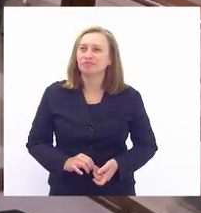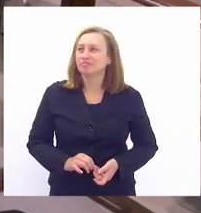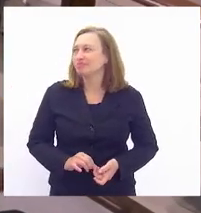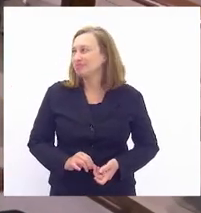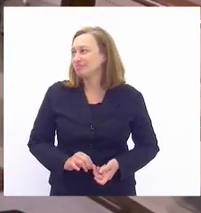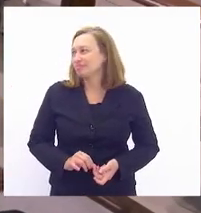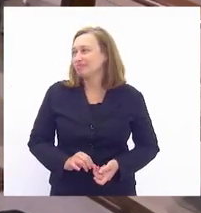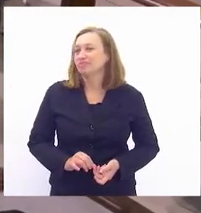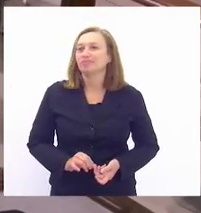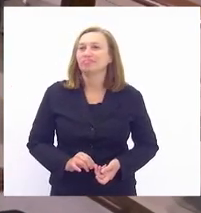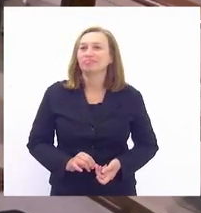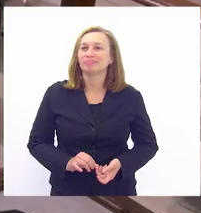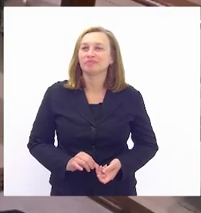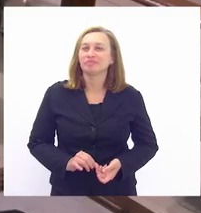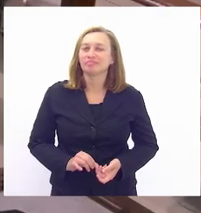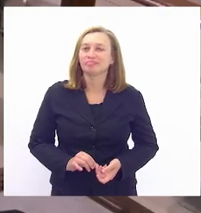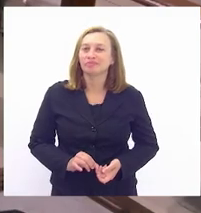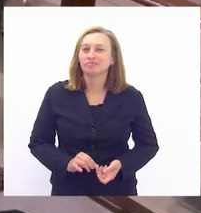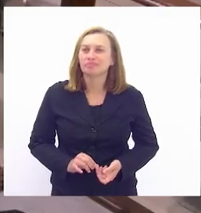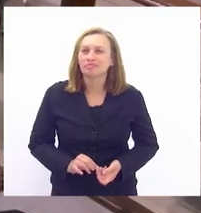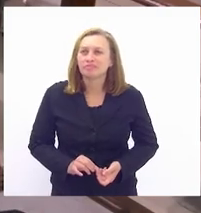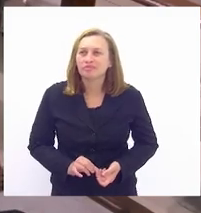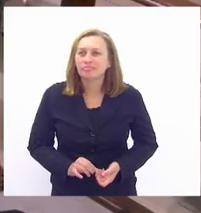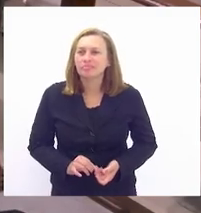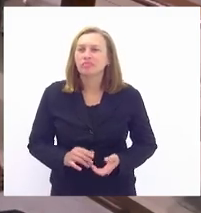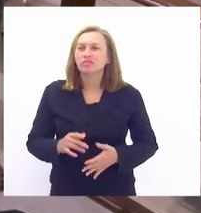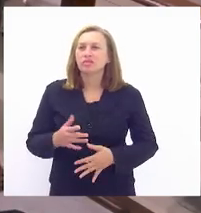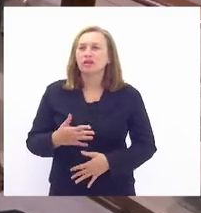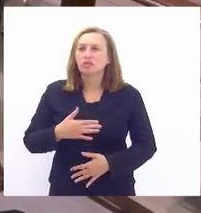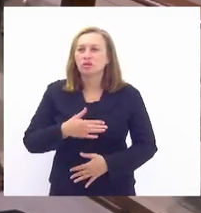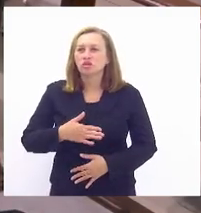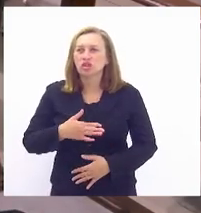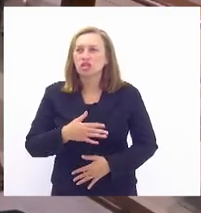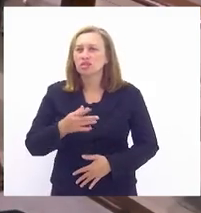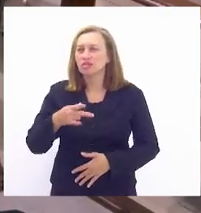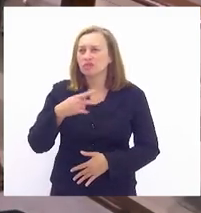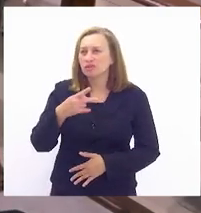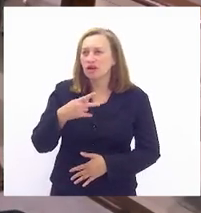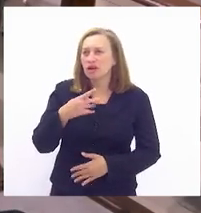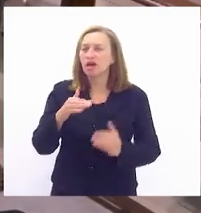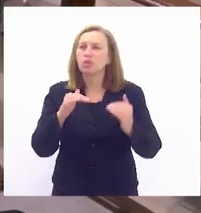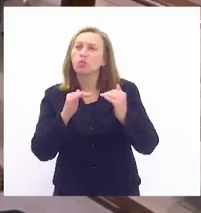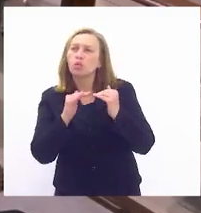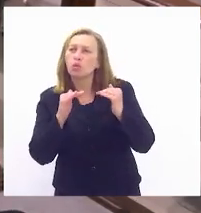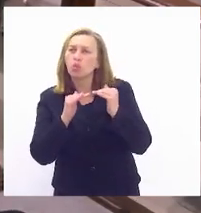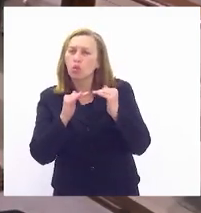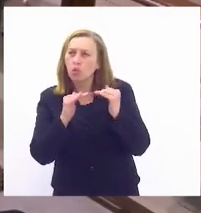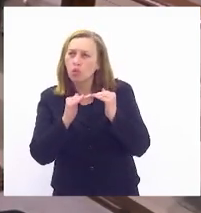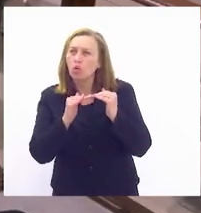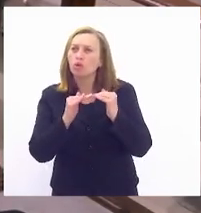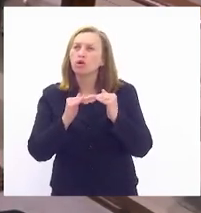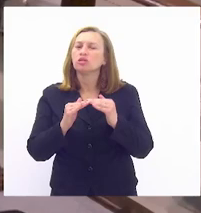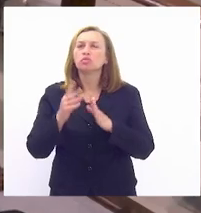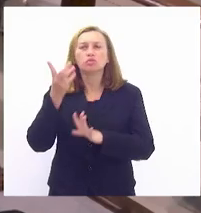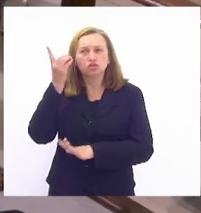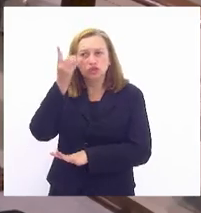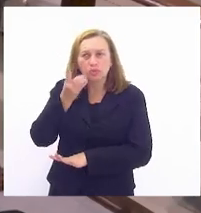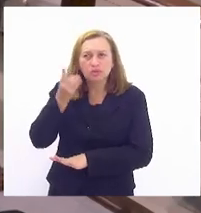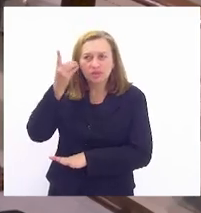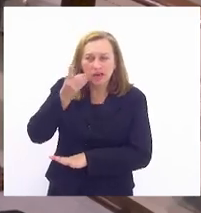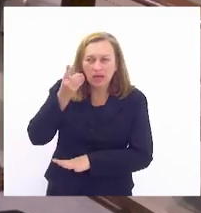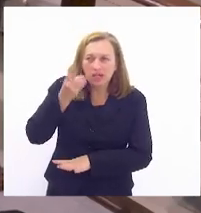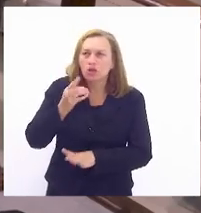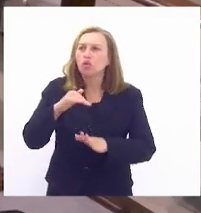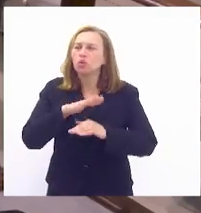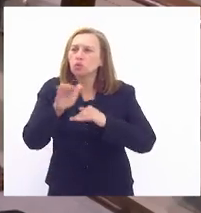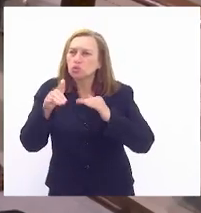Deputado Jair, né, como uma fala rápida, eu gostaria de pontuar, né, que concordo com os deputados, né, e com